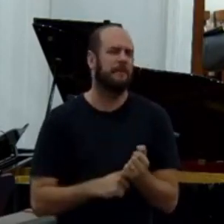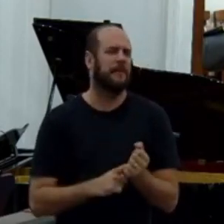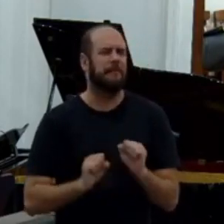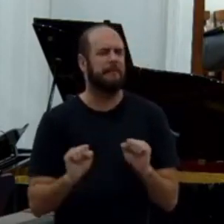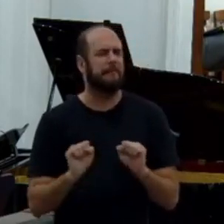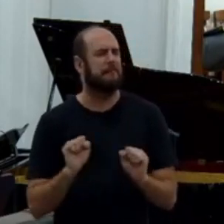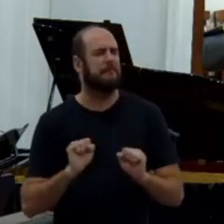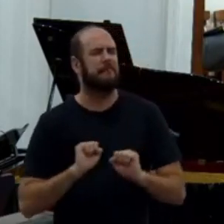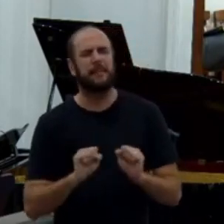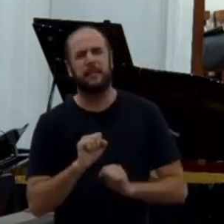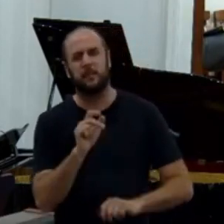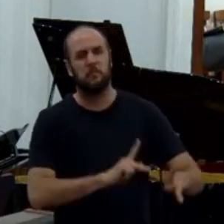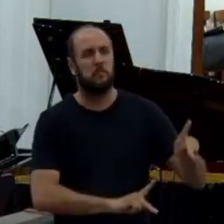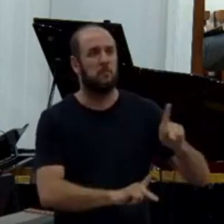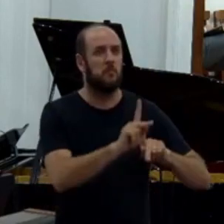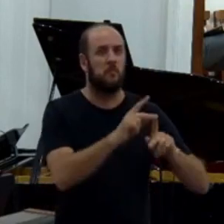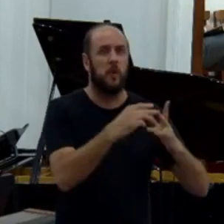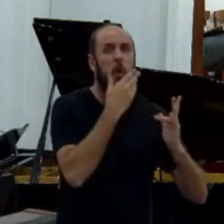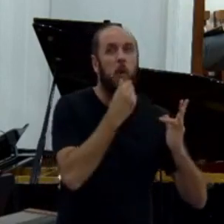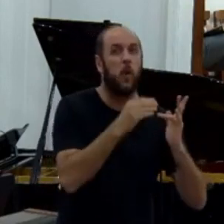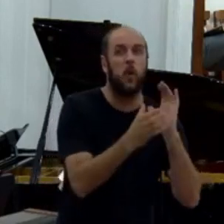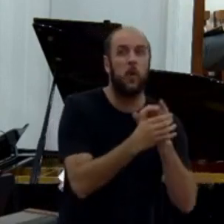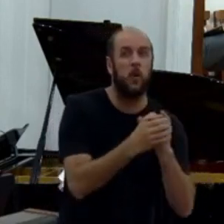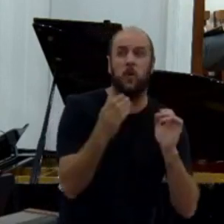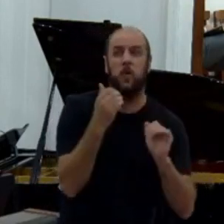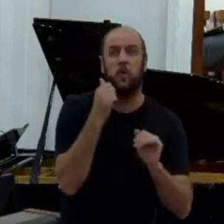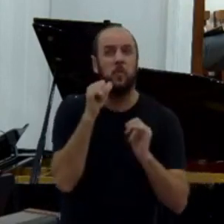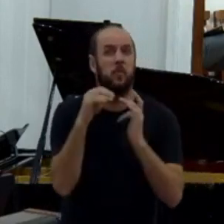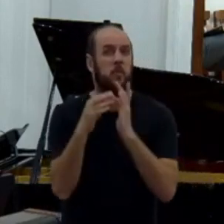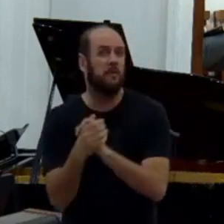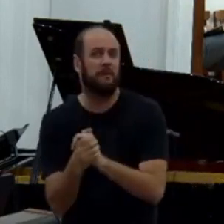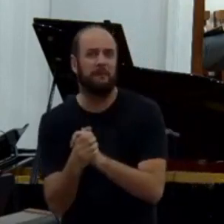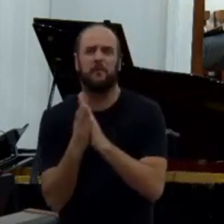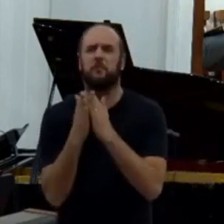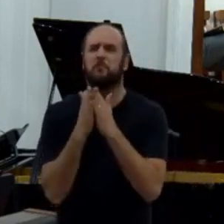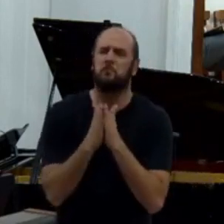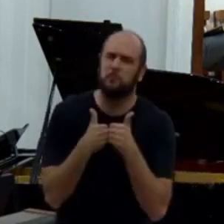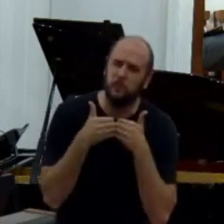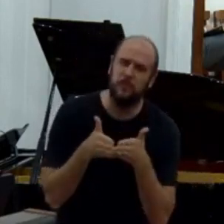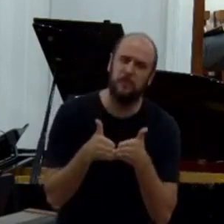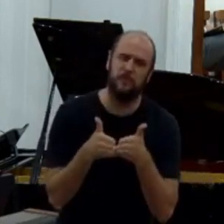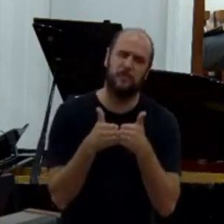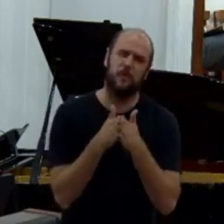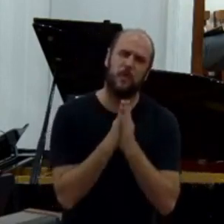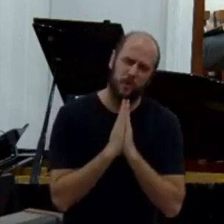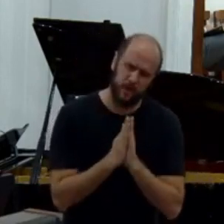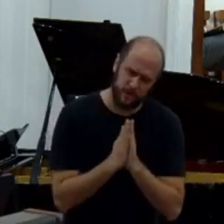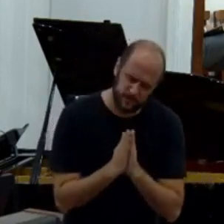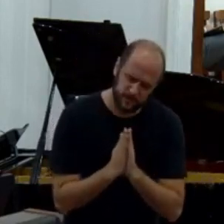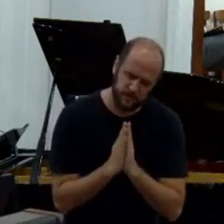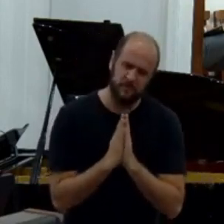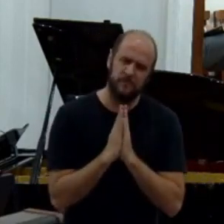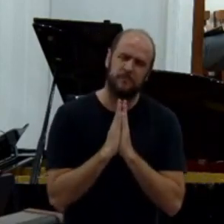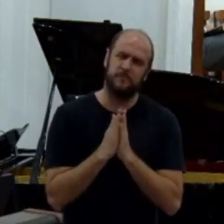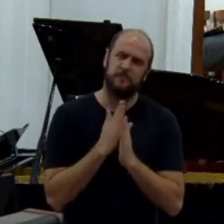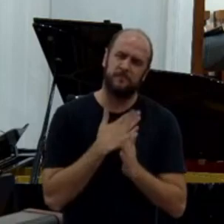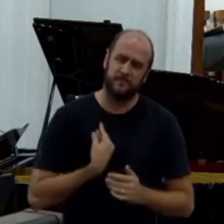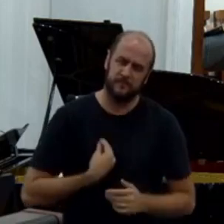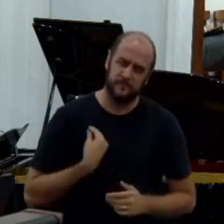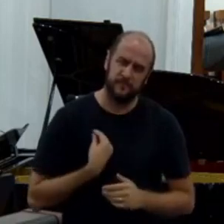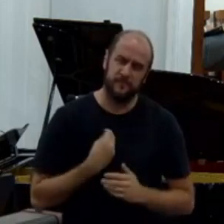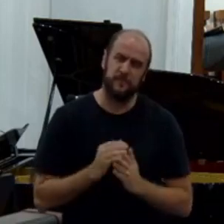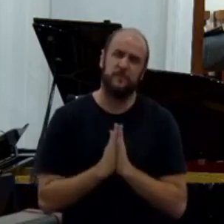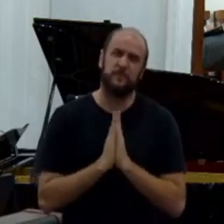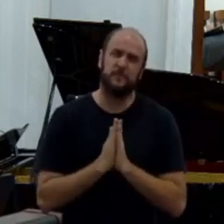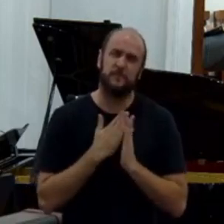tão irritado com o meu cônjuge, com as pessoas. Por favor, ore por mim.